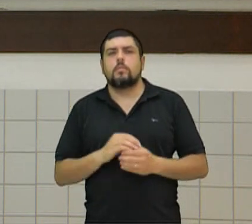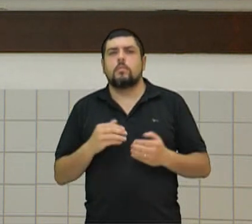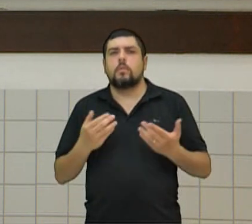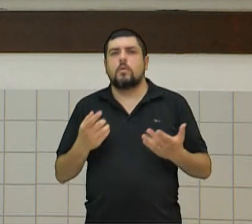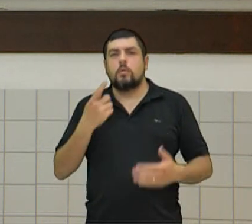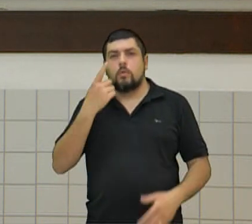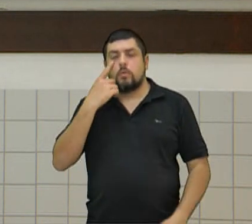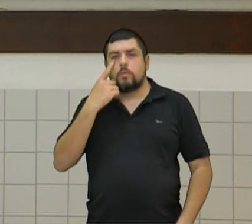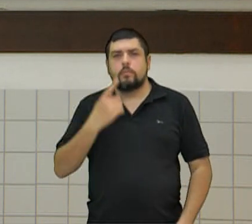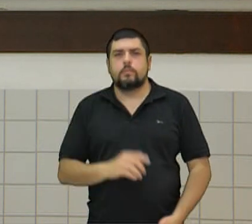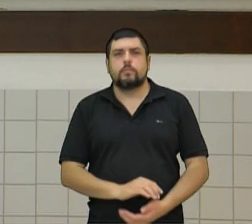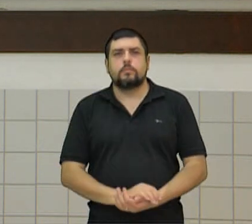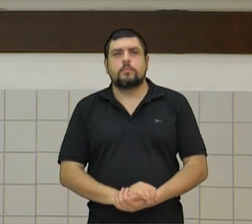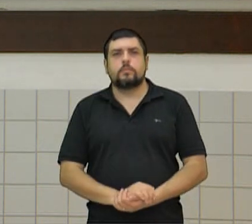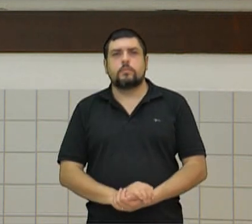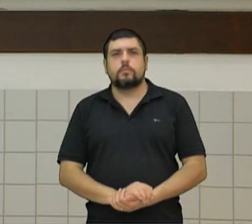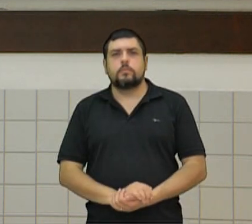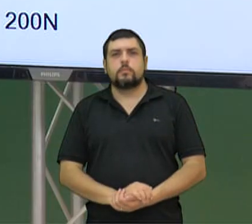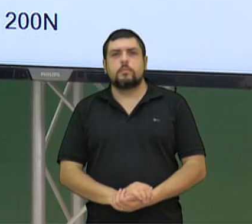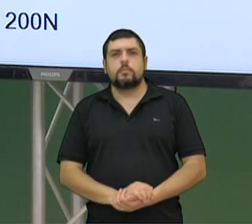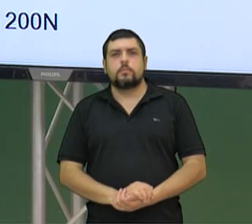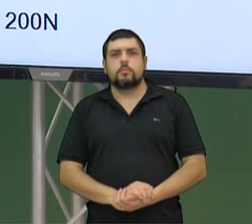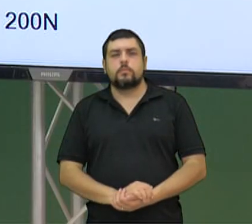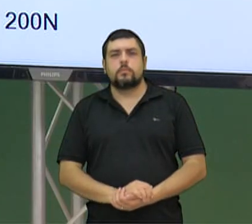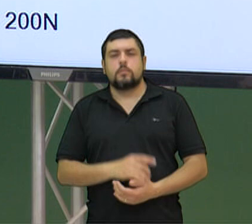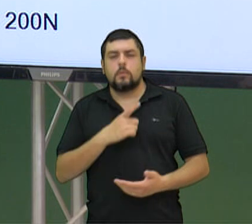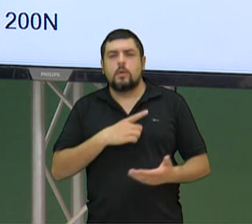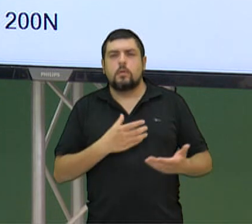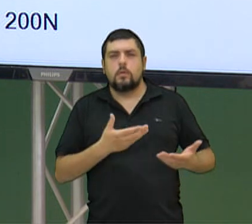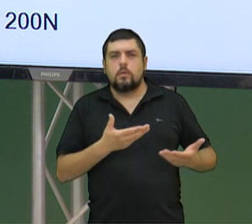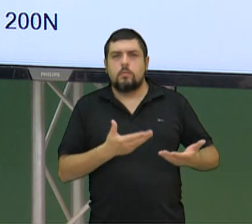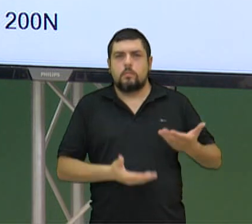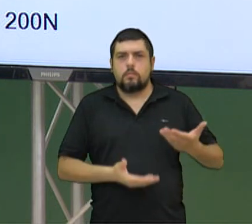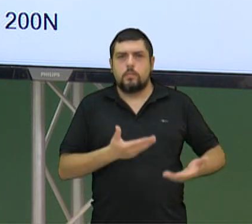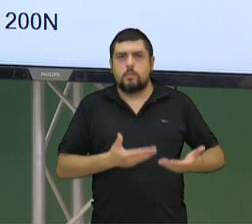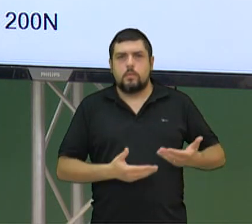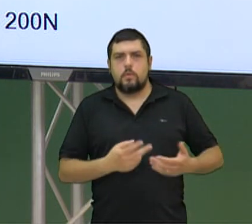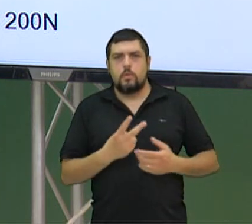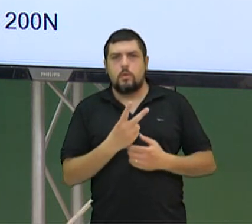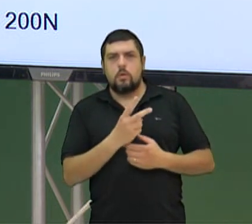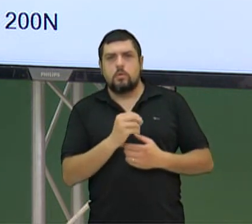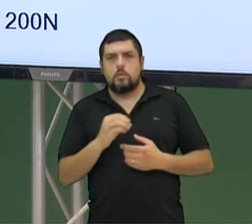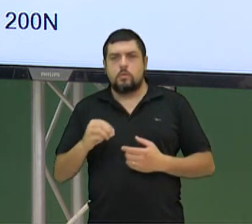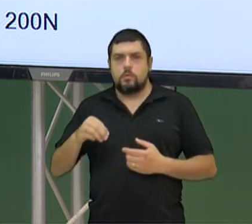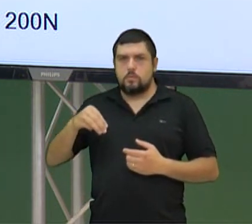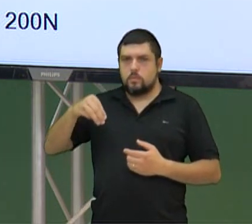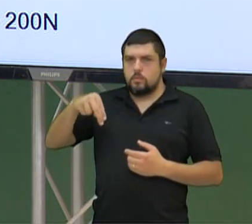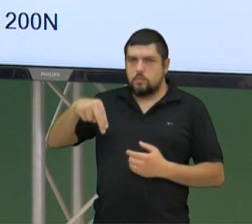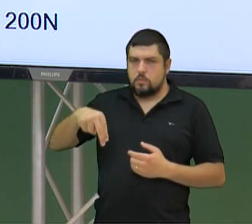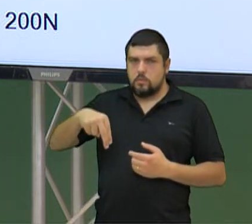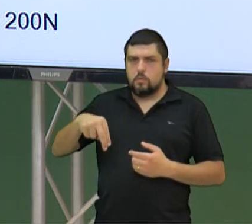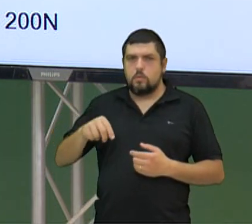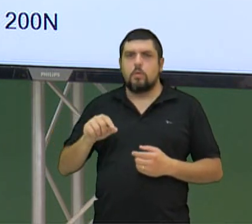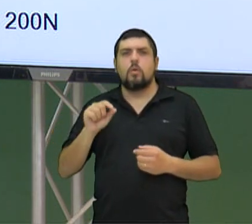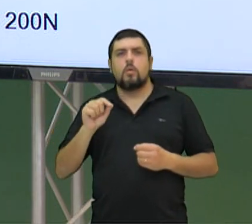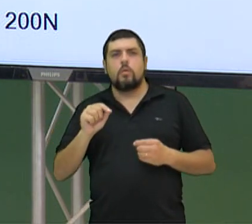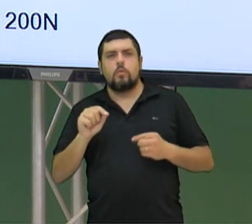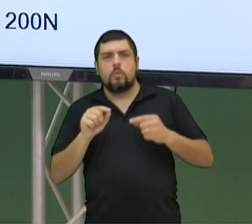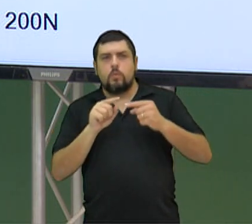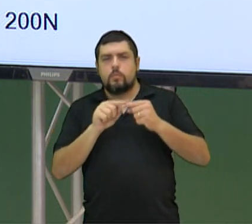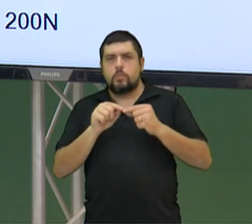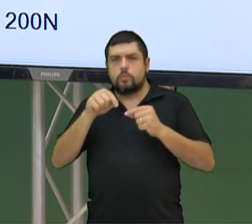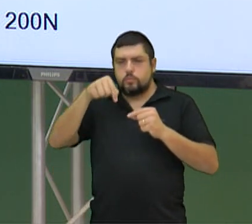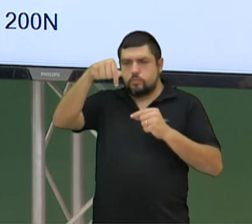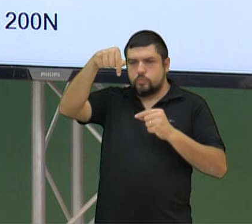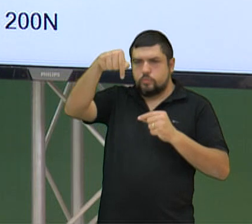acontece. Eu tenho o peso de 200 newton, que está sendo representado pela flechinha preta aqui,